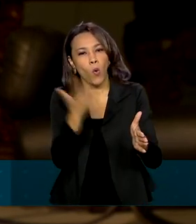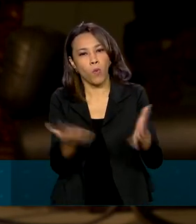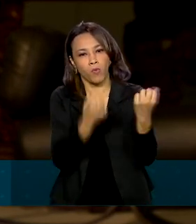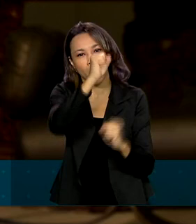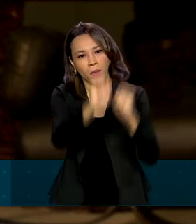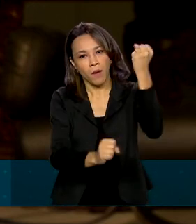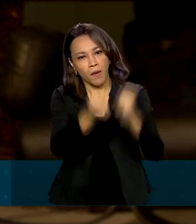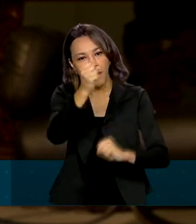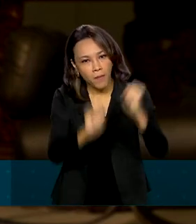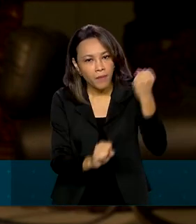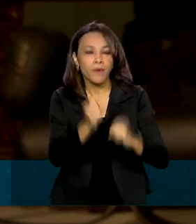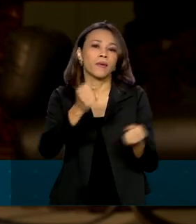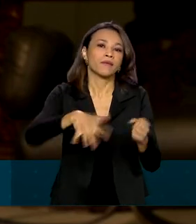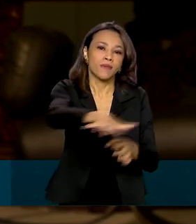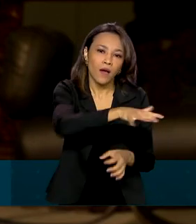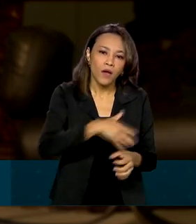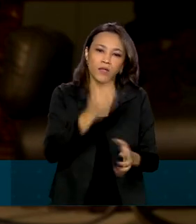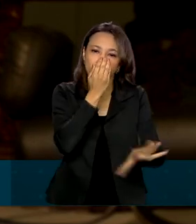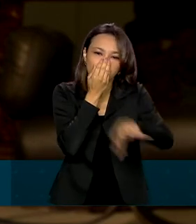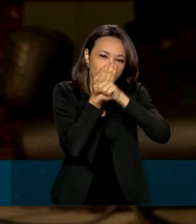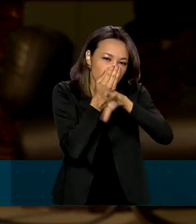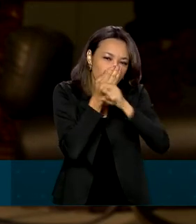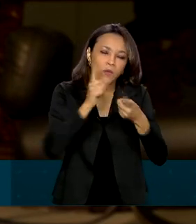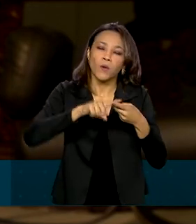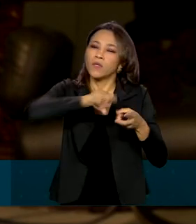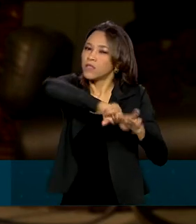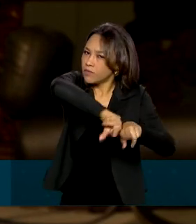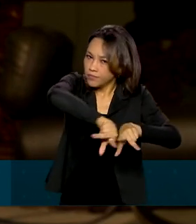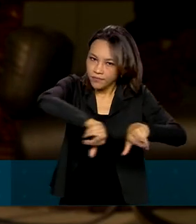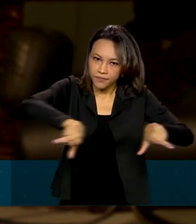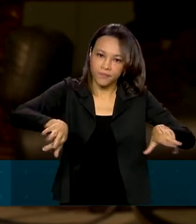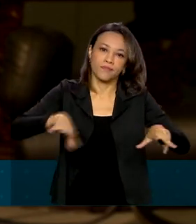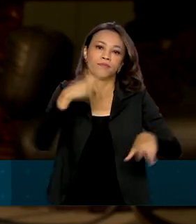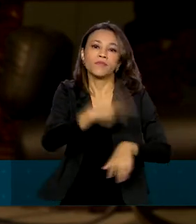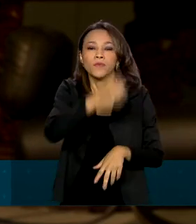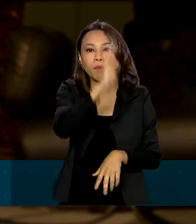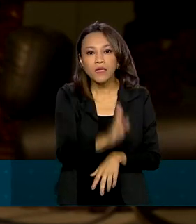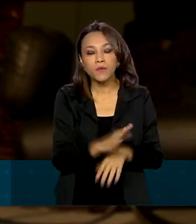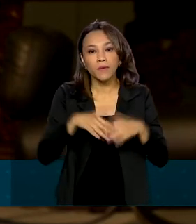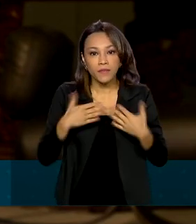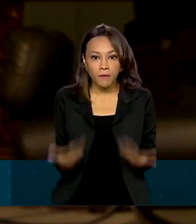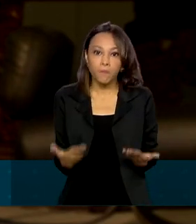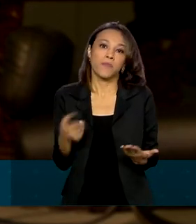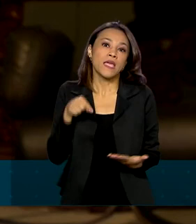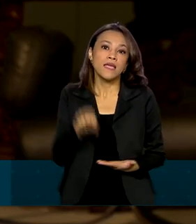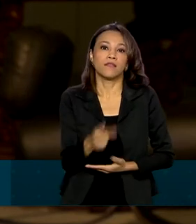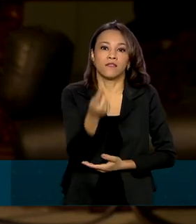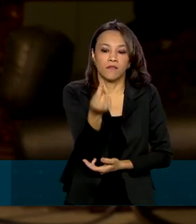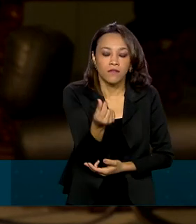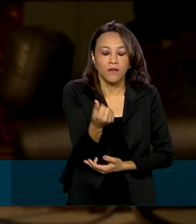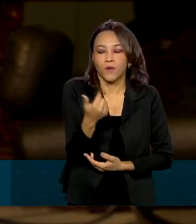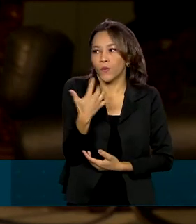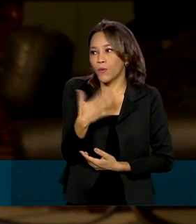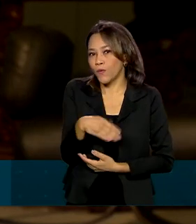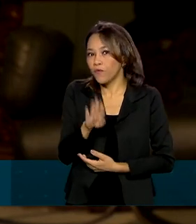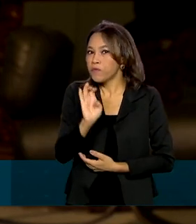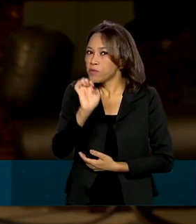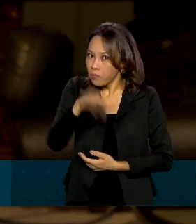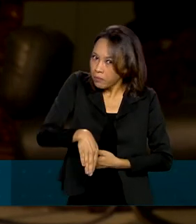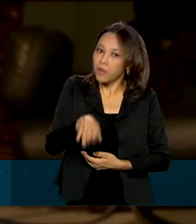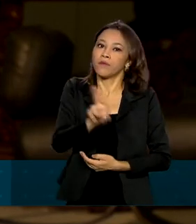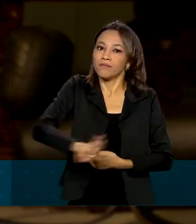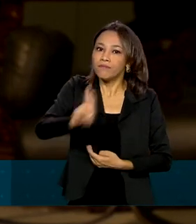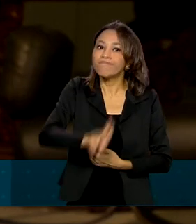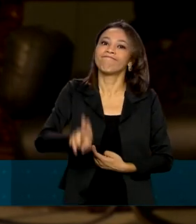de reagentes, escala de produção de ventiladores etc. no país. Então, é um dinheiro extremamente bem utilizado.